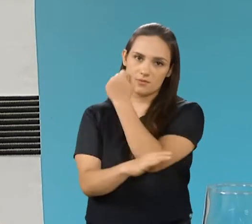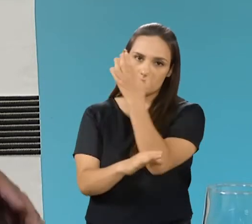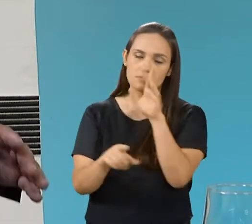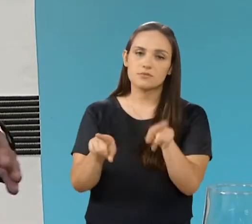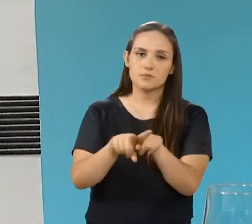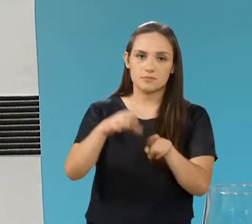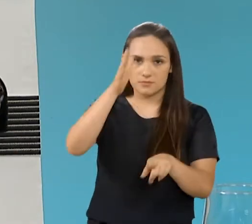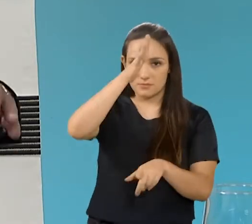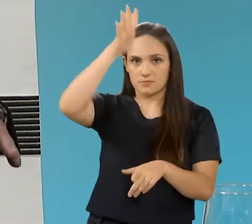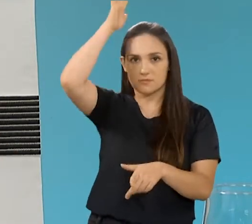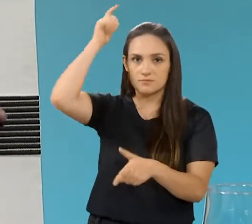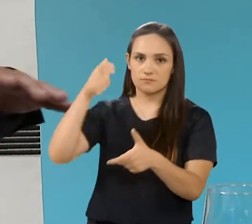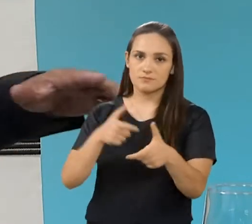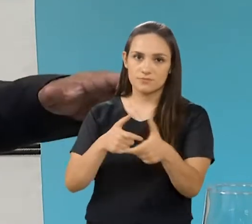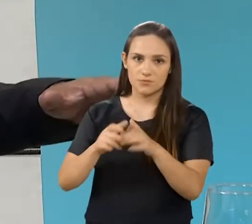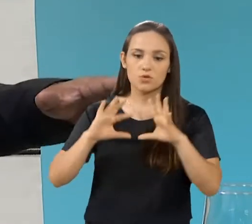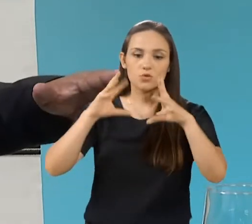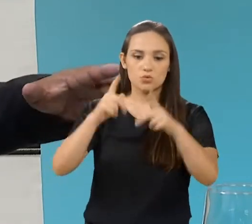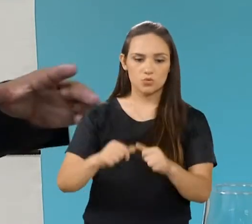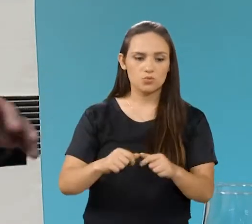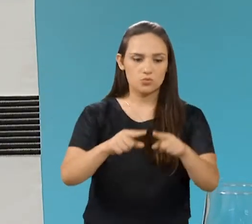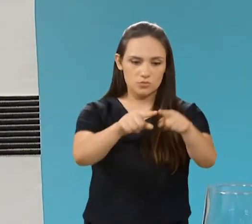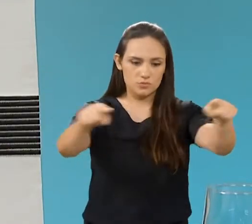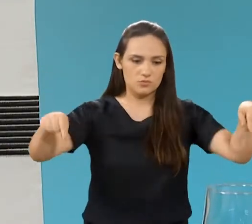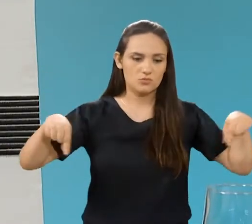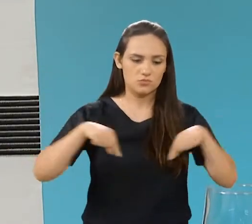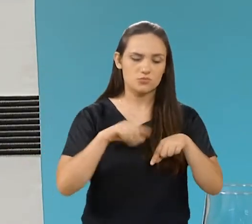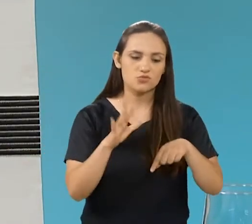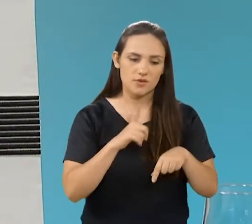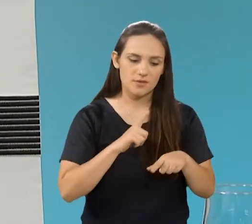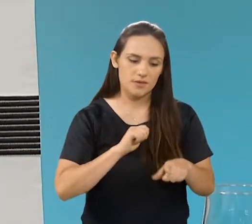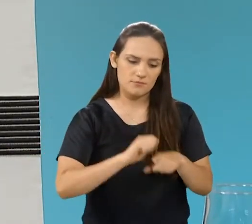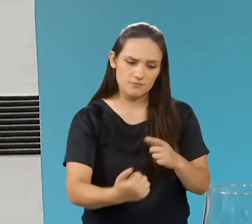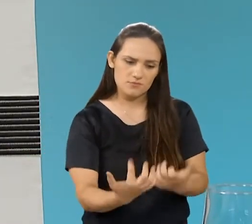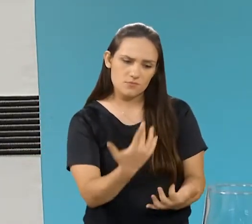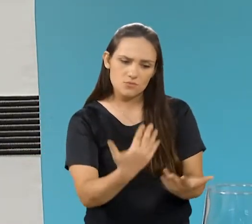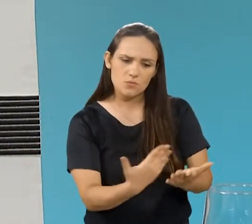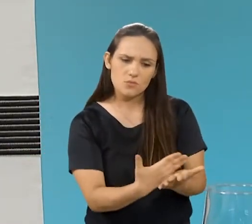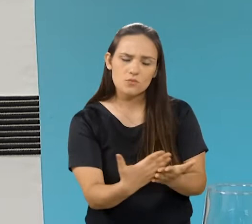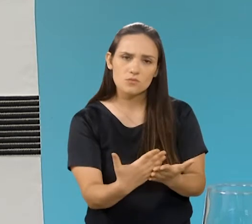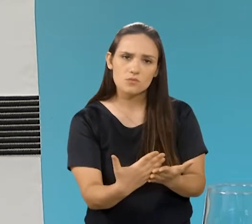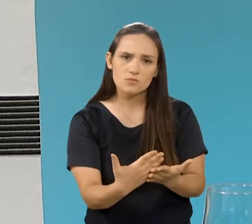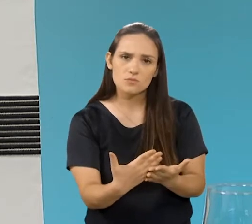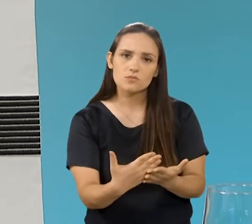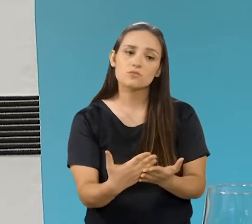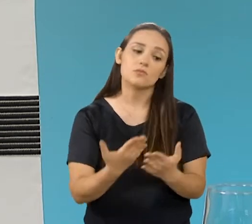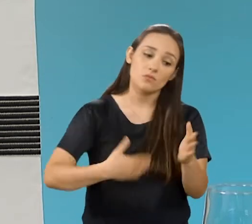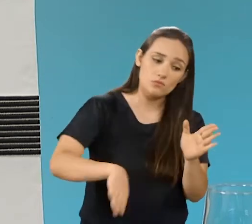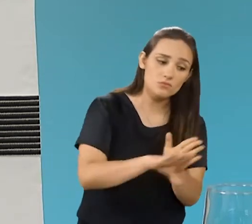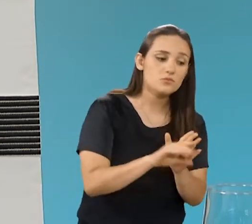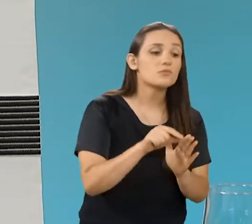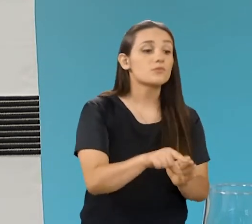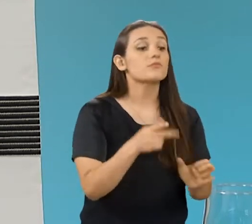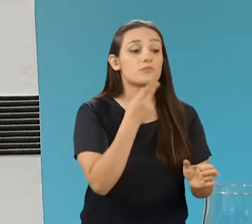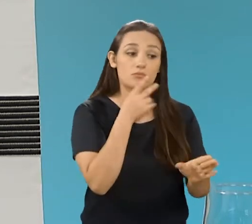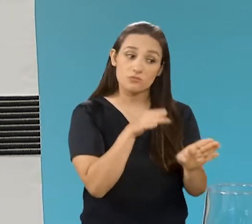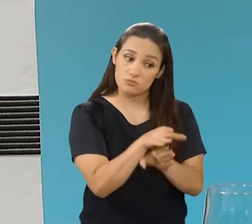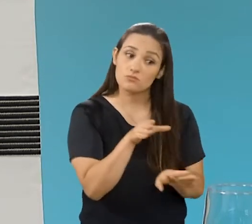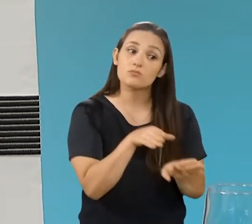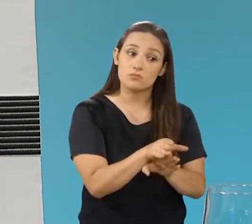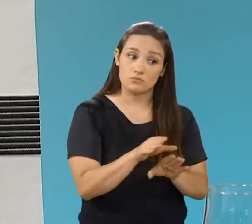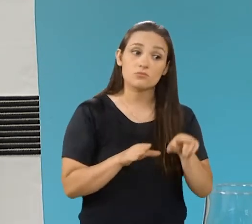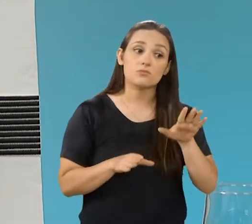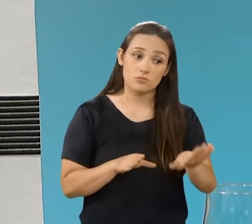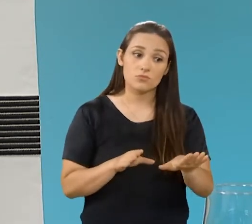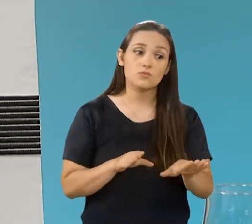Bombeiros, nas propriedades que já foram queimadas, onde tiveram início. O que está acontecendo? Além da orientação ter